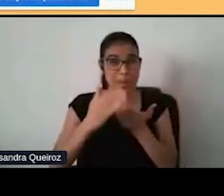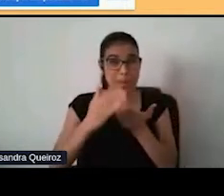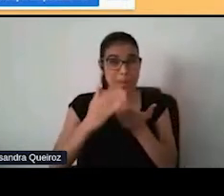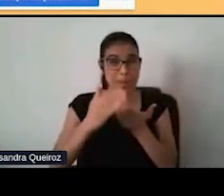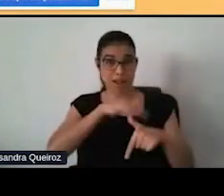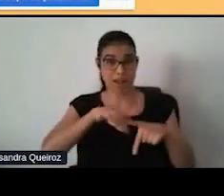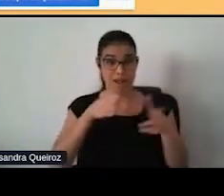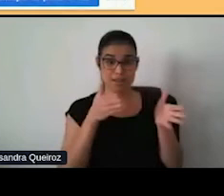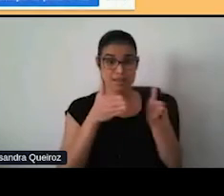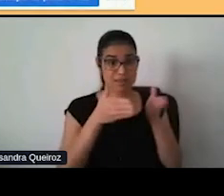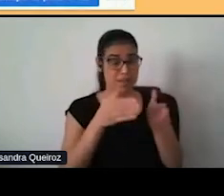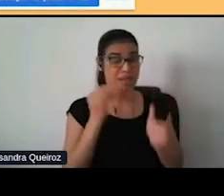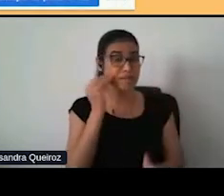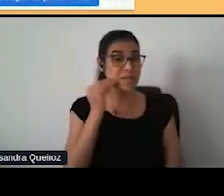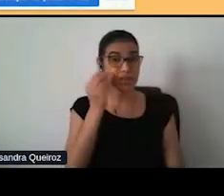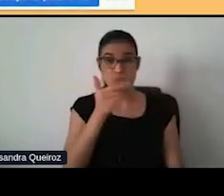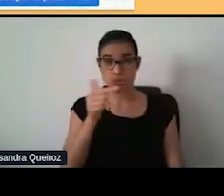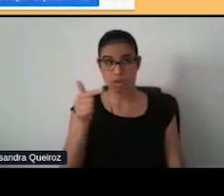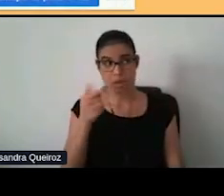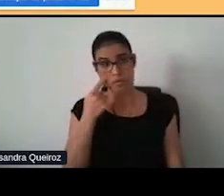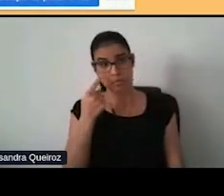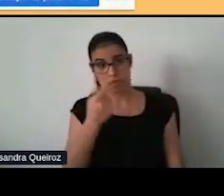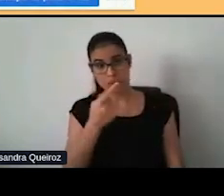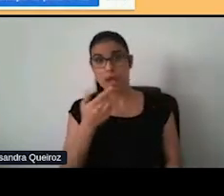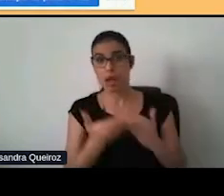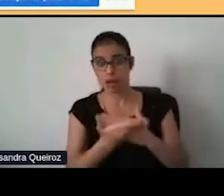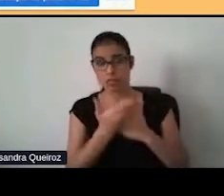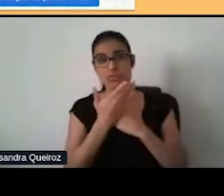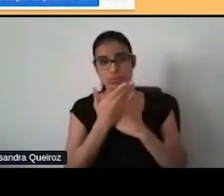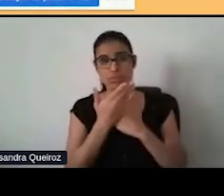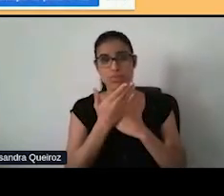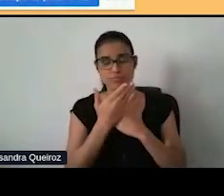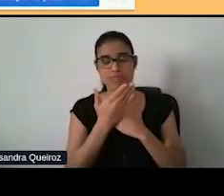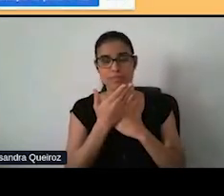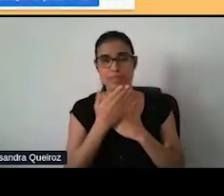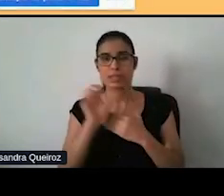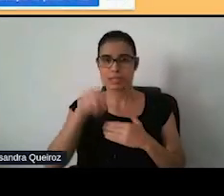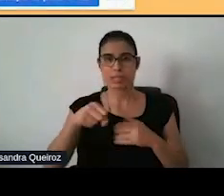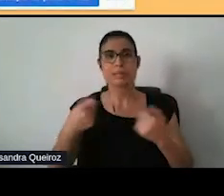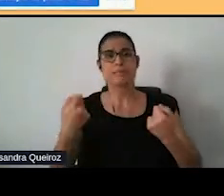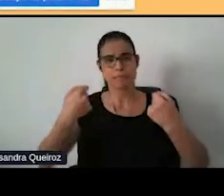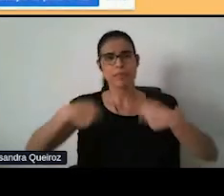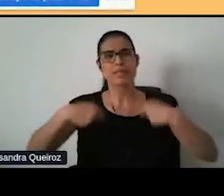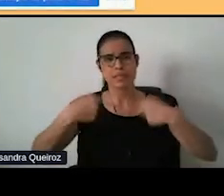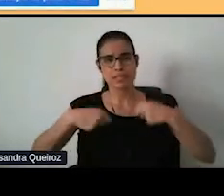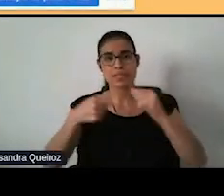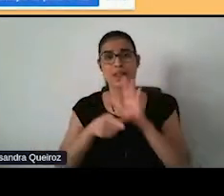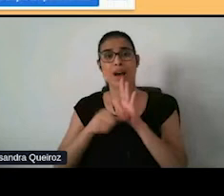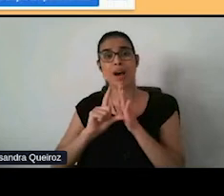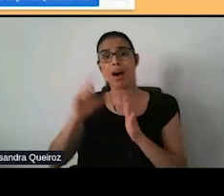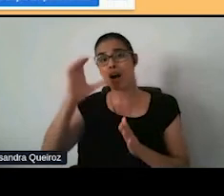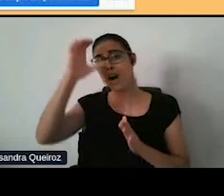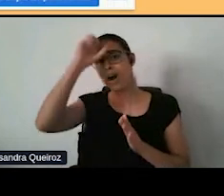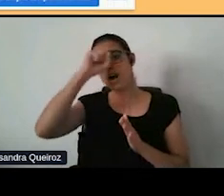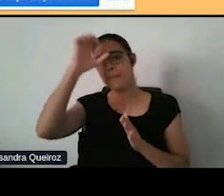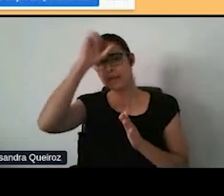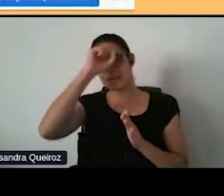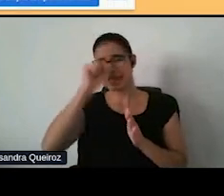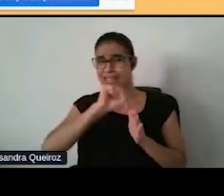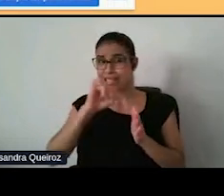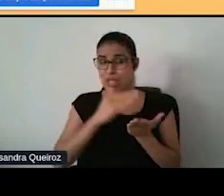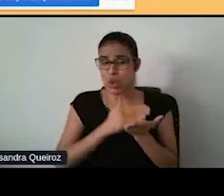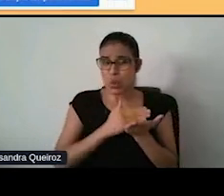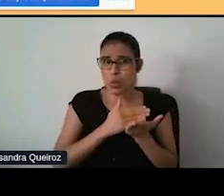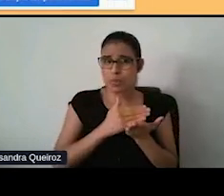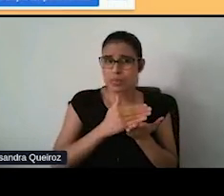experiência. Então, realmente precisa aprender ainda ali, está começando, ou